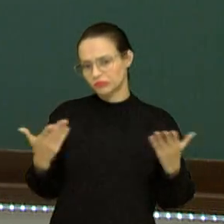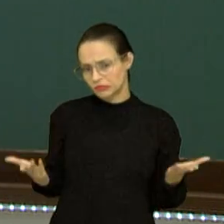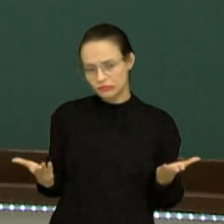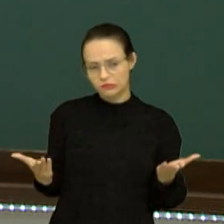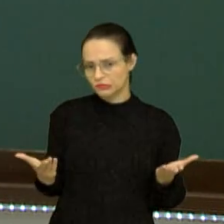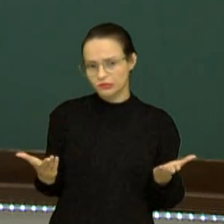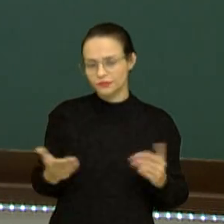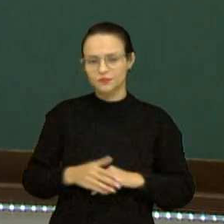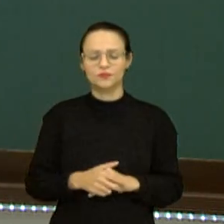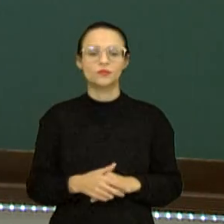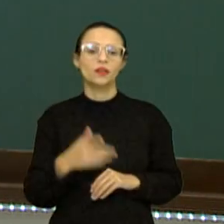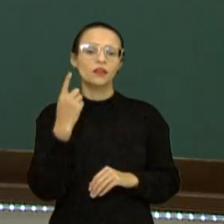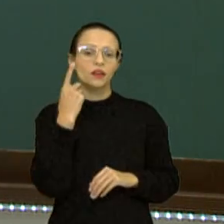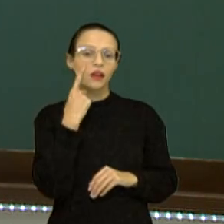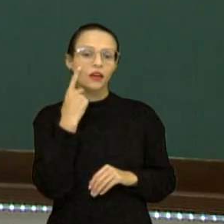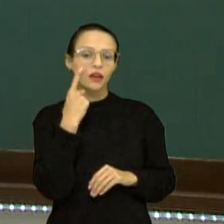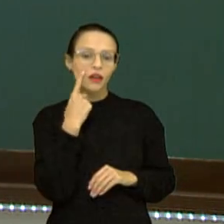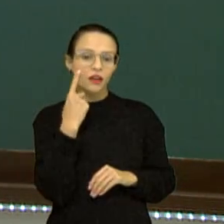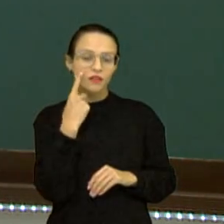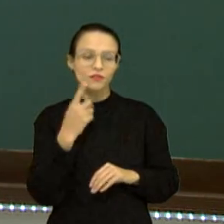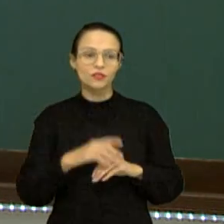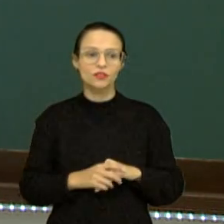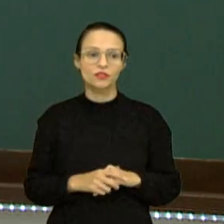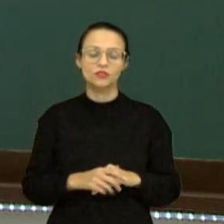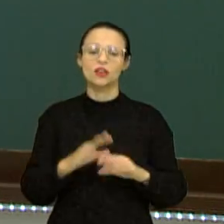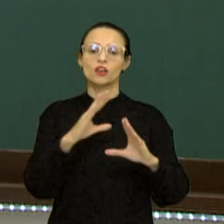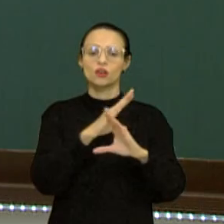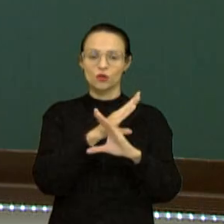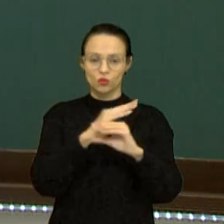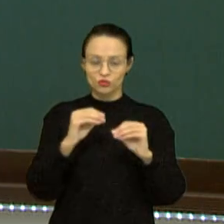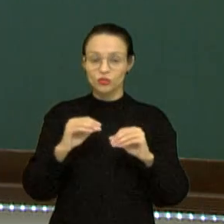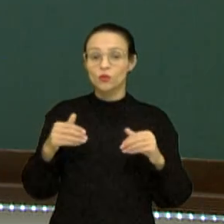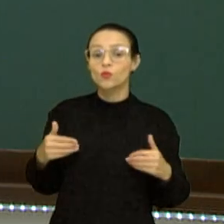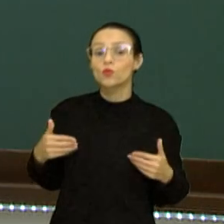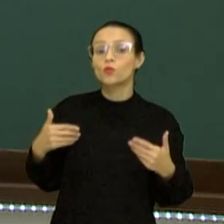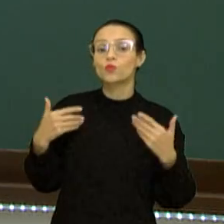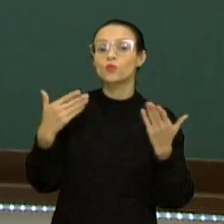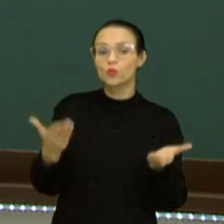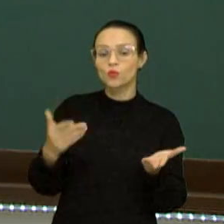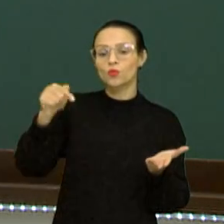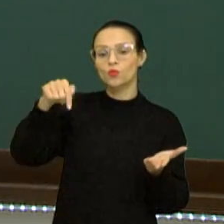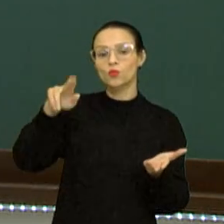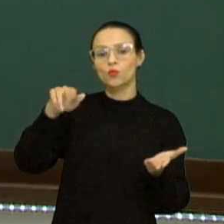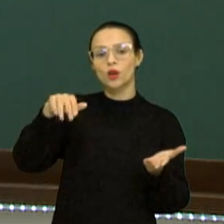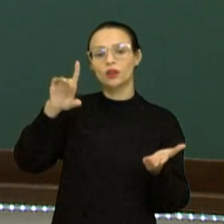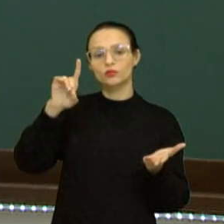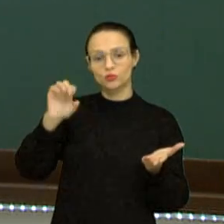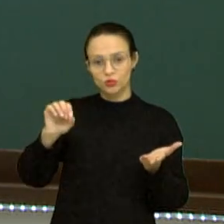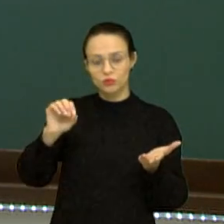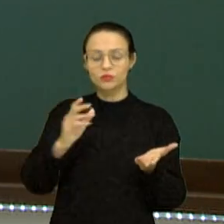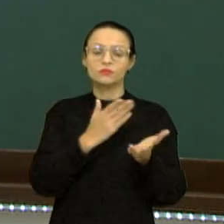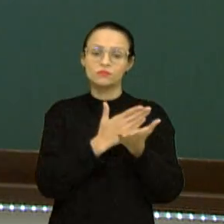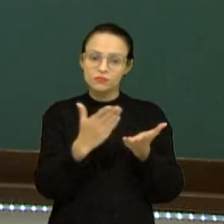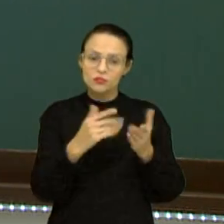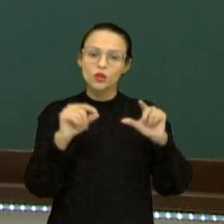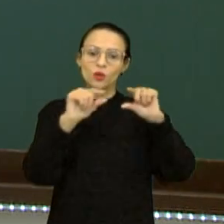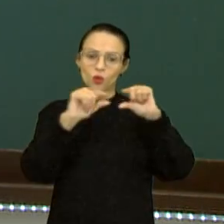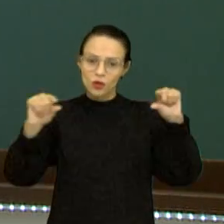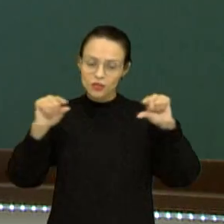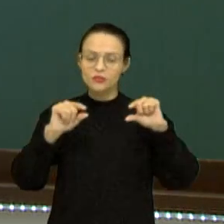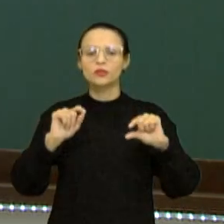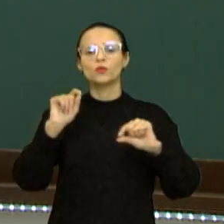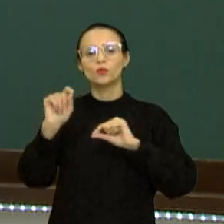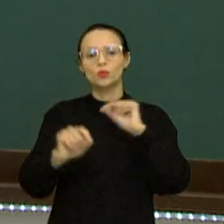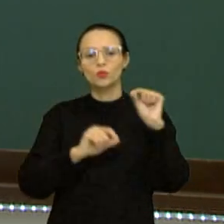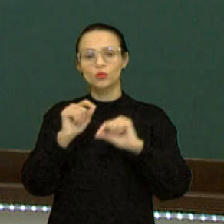períodos? Veja só, nós temos a conjunção quando, introduzindo as orações destacadas. São